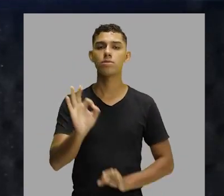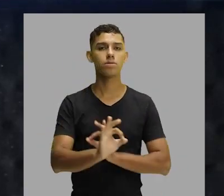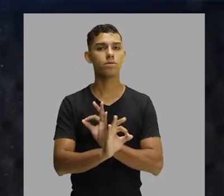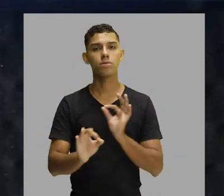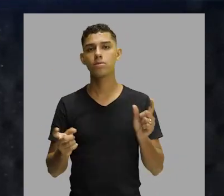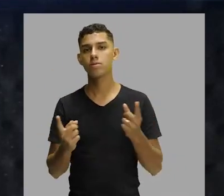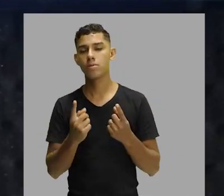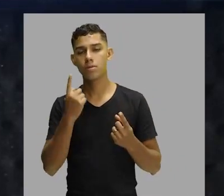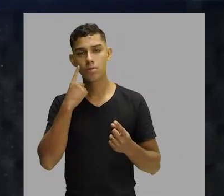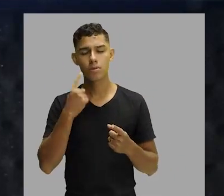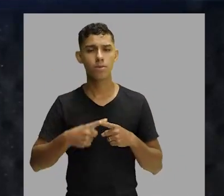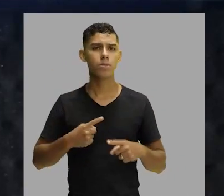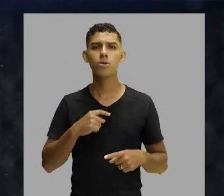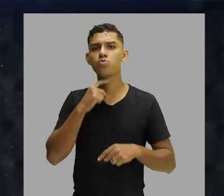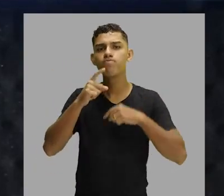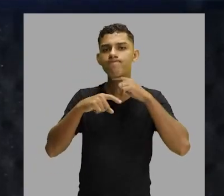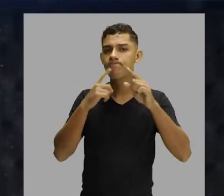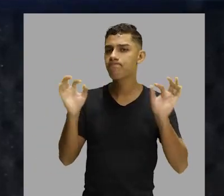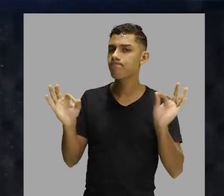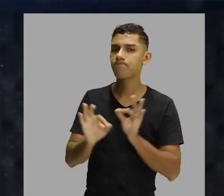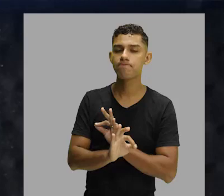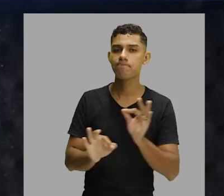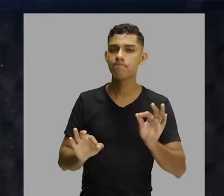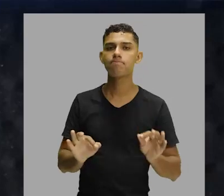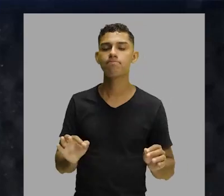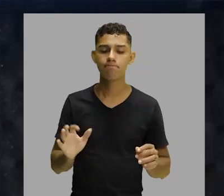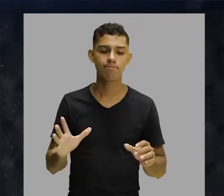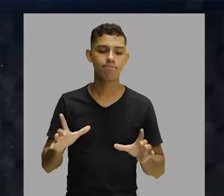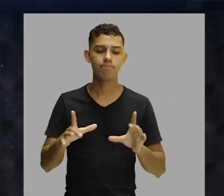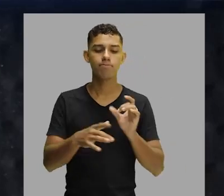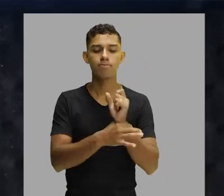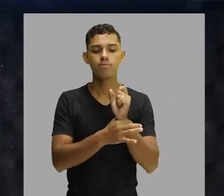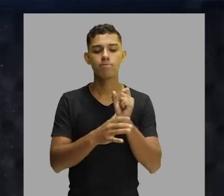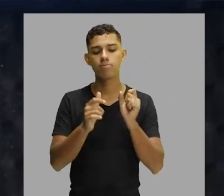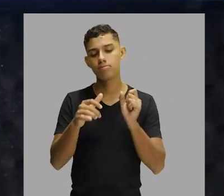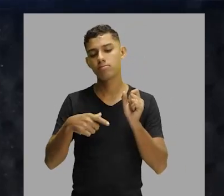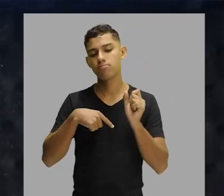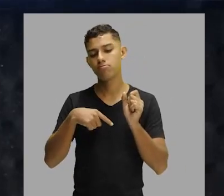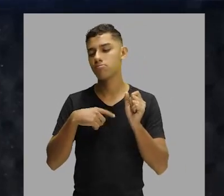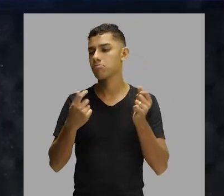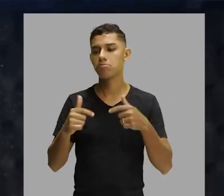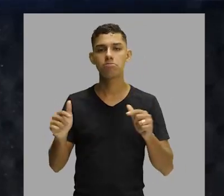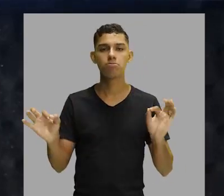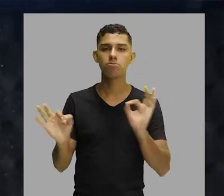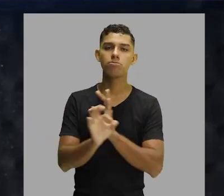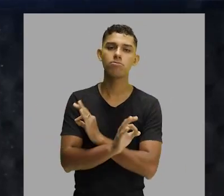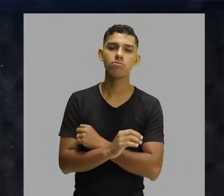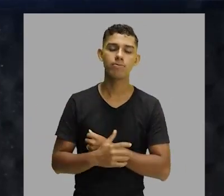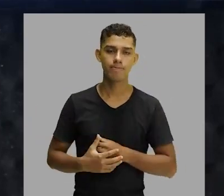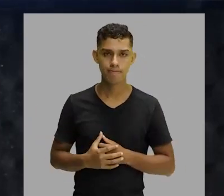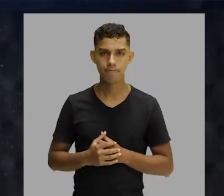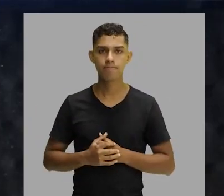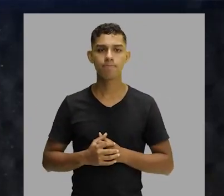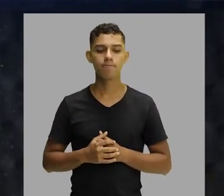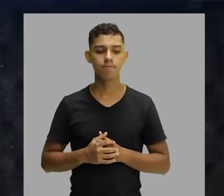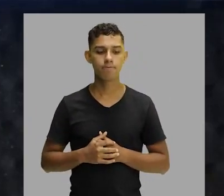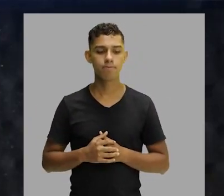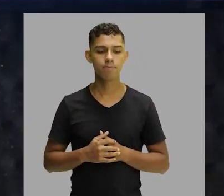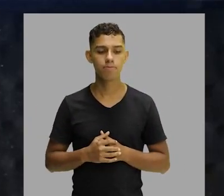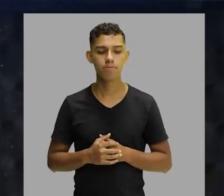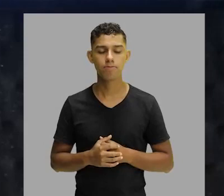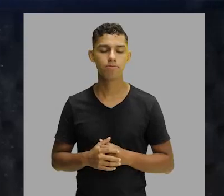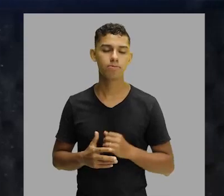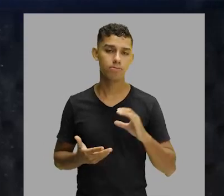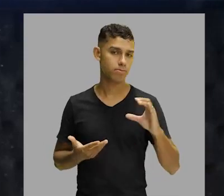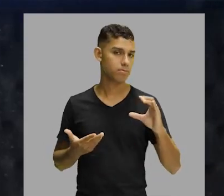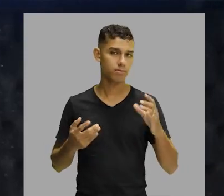vai conseguir segurar, certo? Criar essa resistência à passagem, certo? E cargas negativas não, porque se